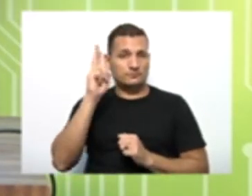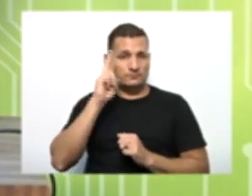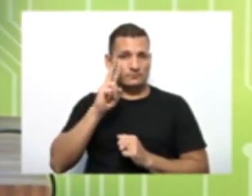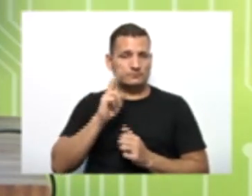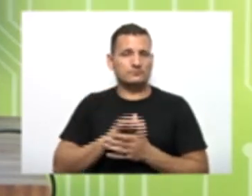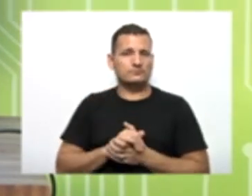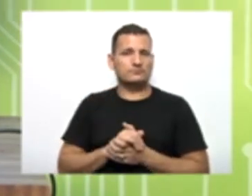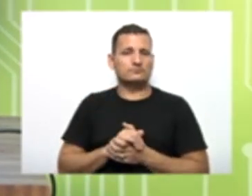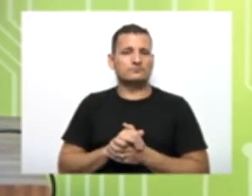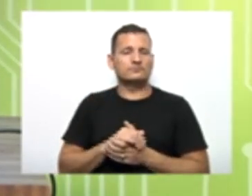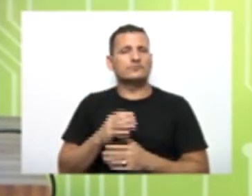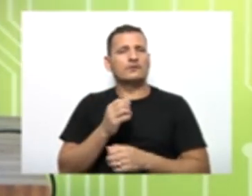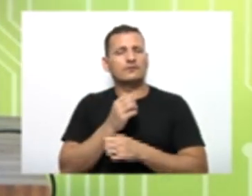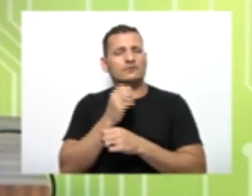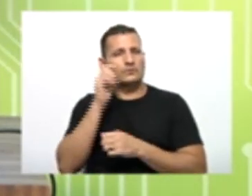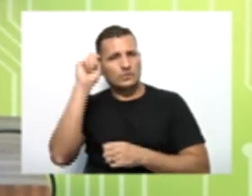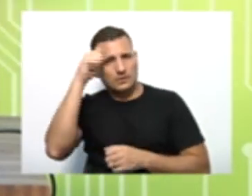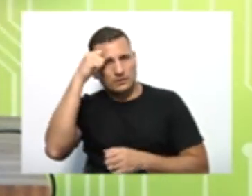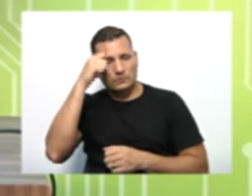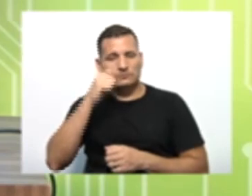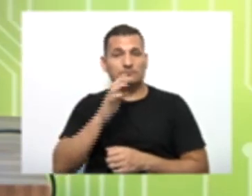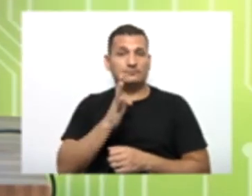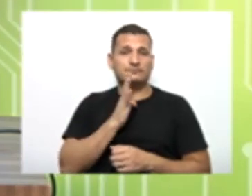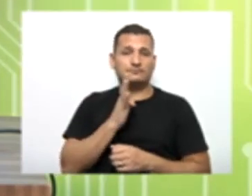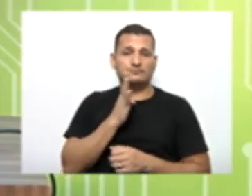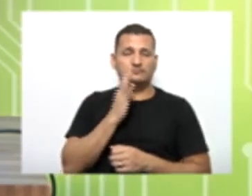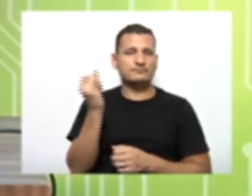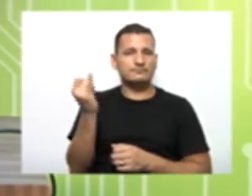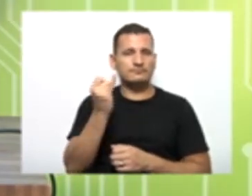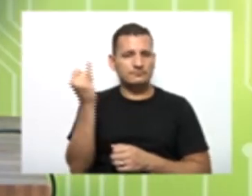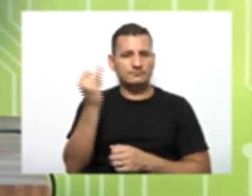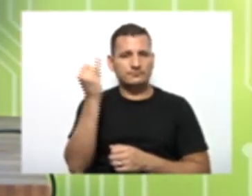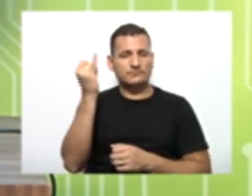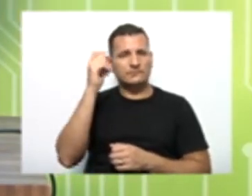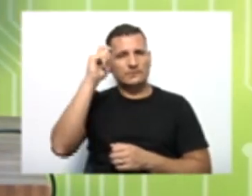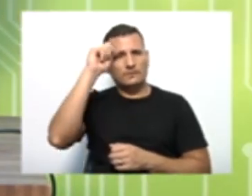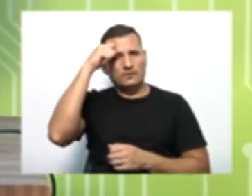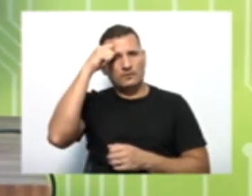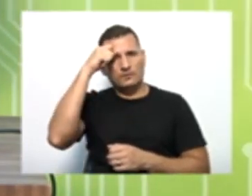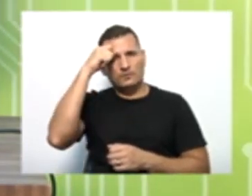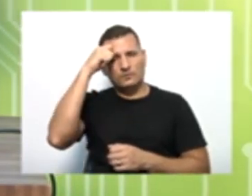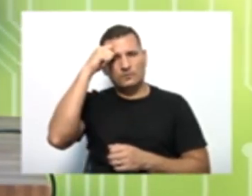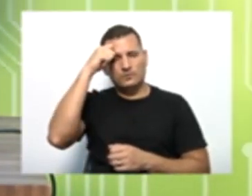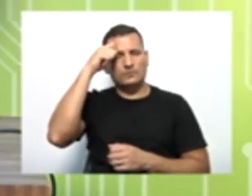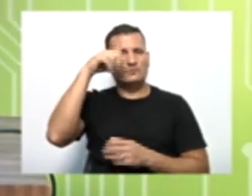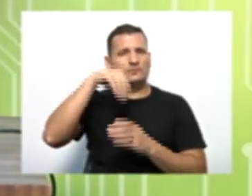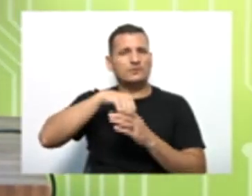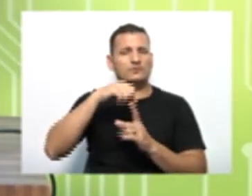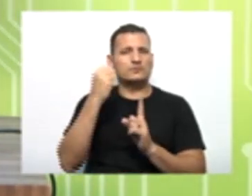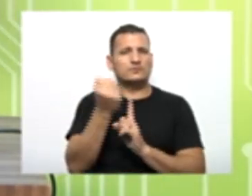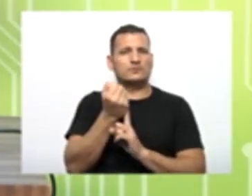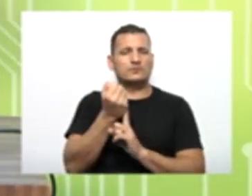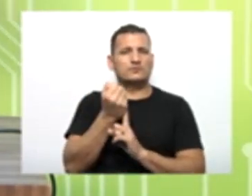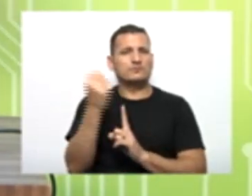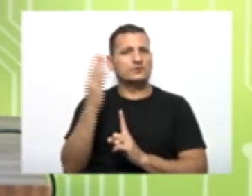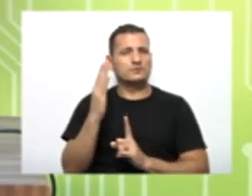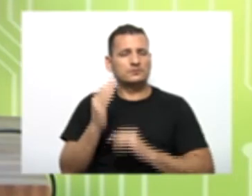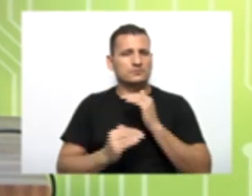em termos culturais como uma das mais ricas do mundo. Entretanto, sua história é marcada por desigualdades